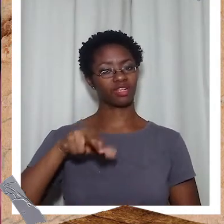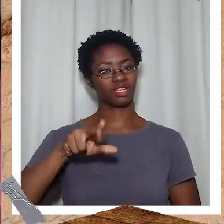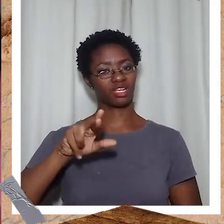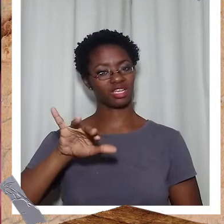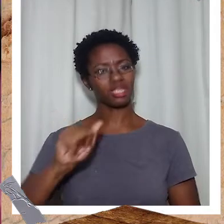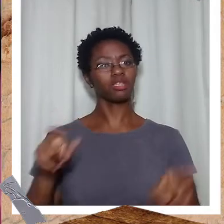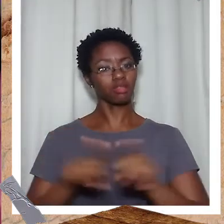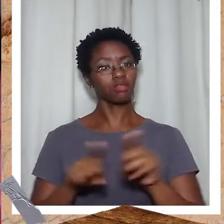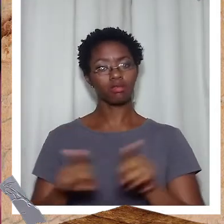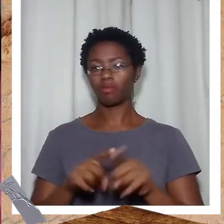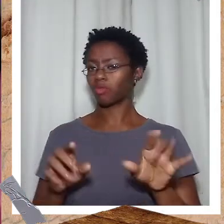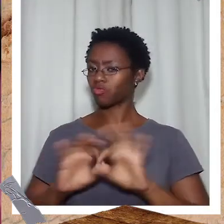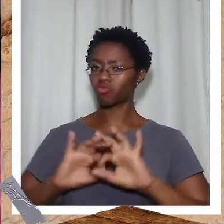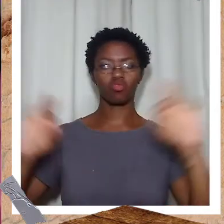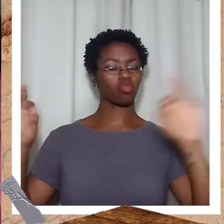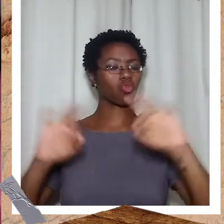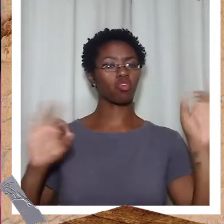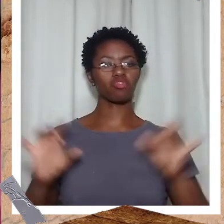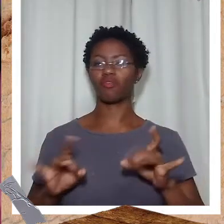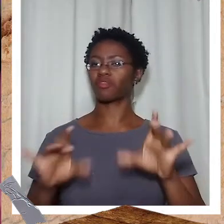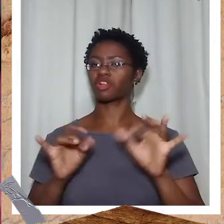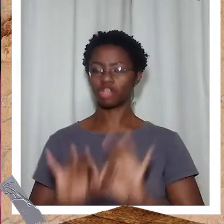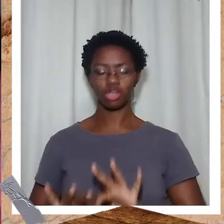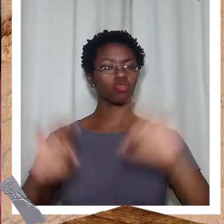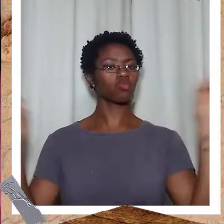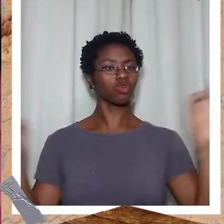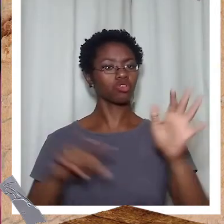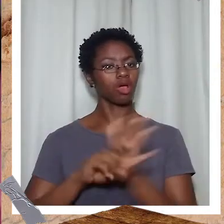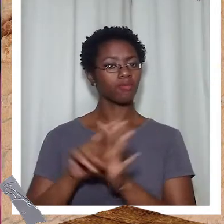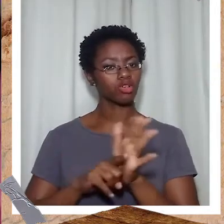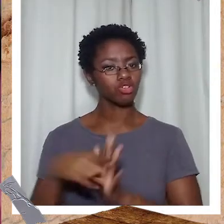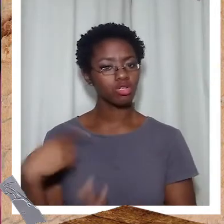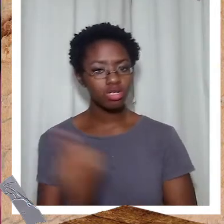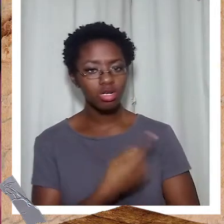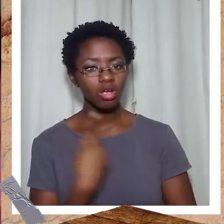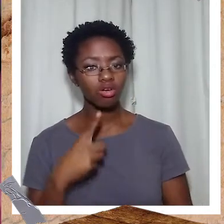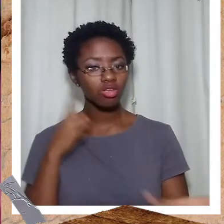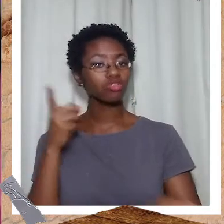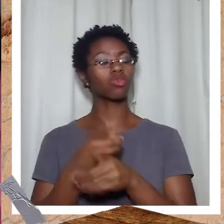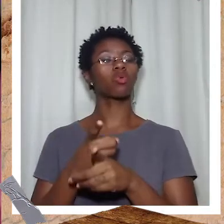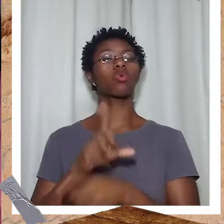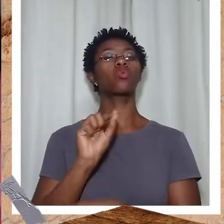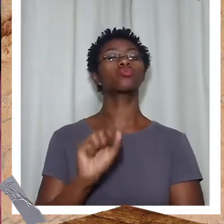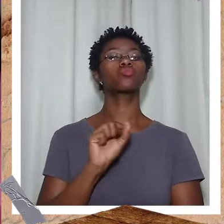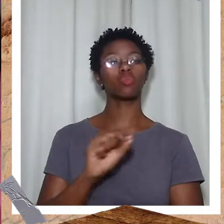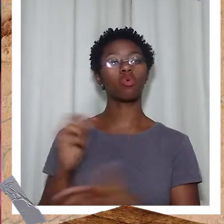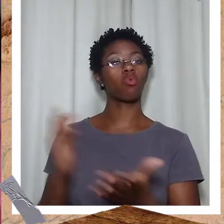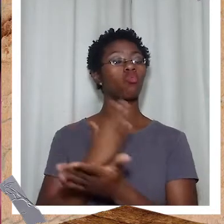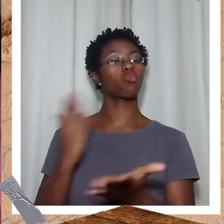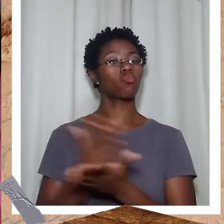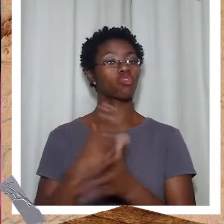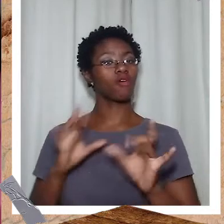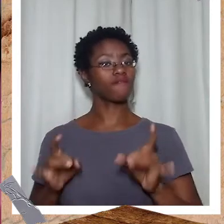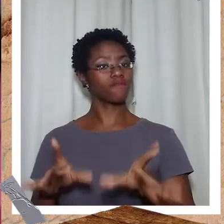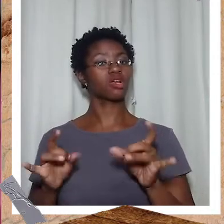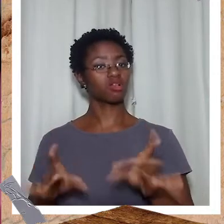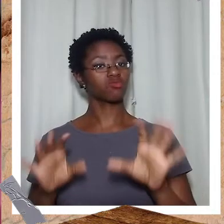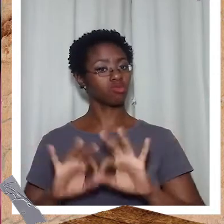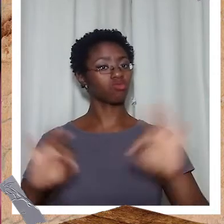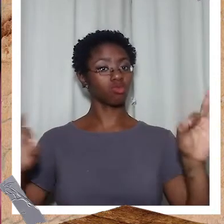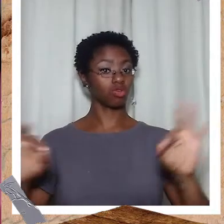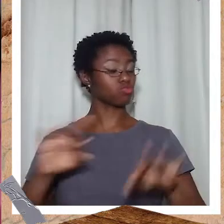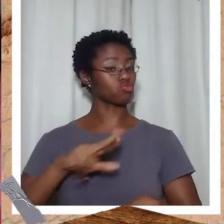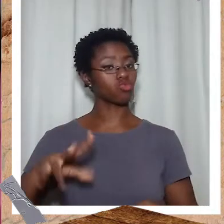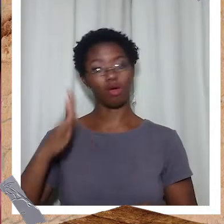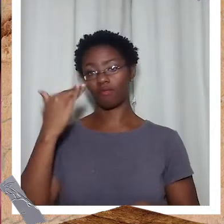ela lançou posteriormente, teve uma boa venda. Na pesquisa nossa agora de periódicos, a gente encontra o livro sendo bem vendido, não foi o